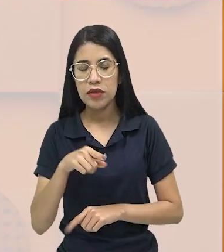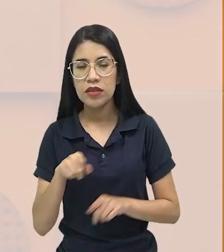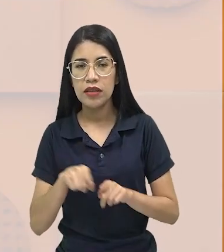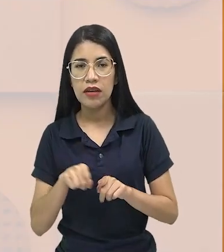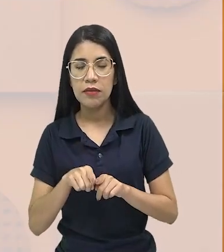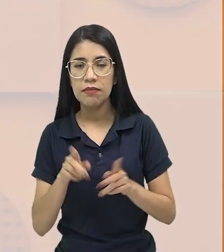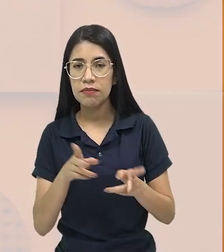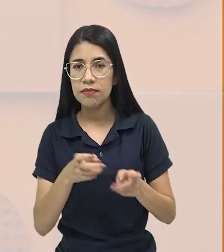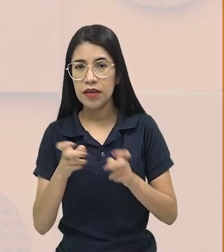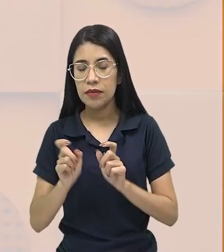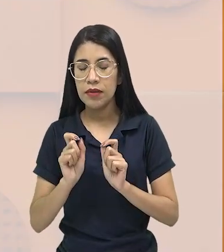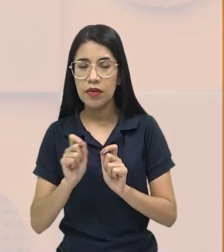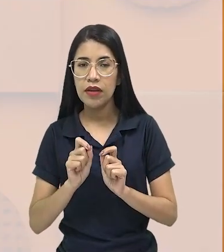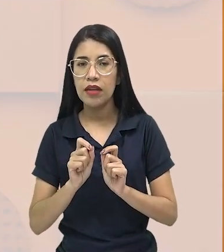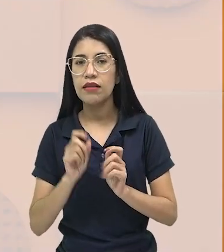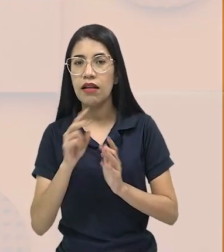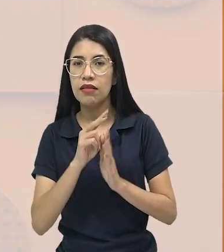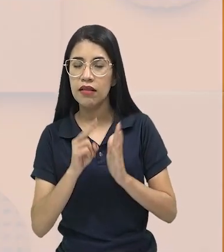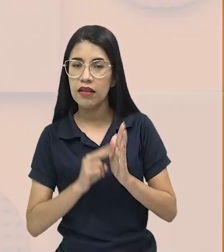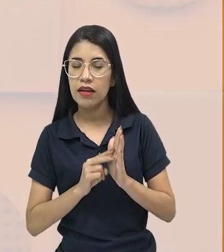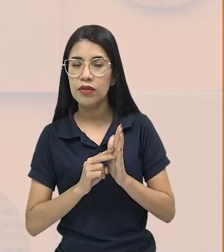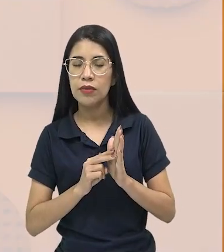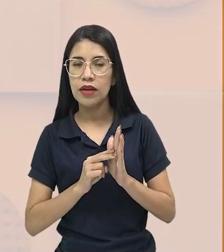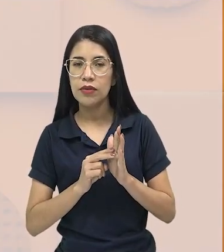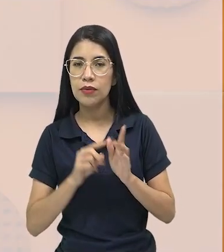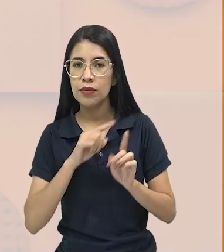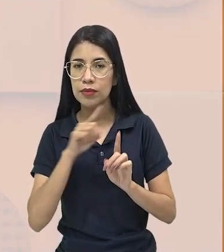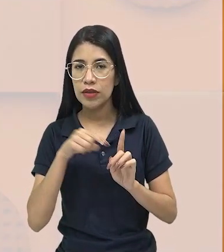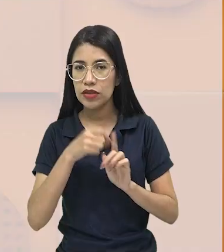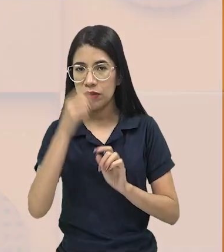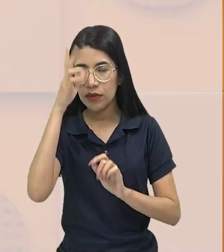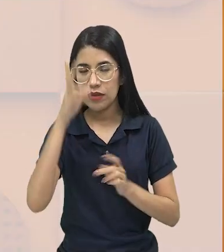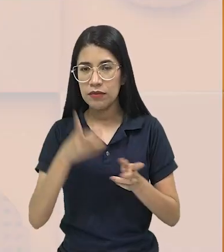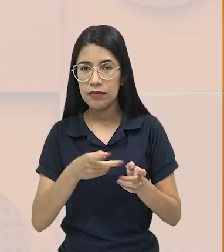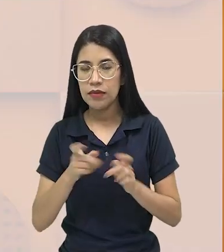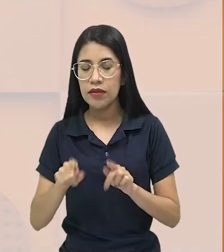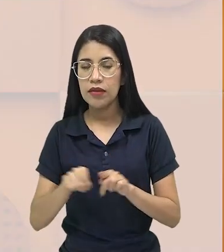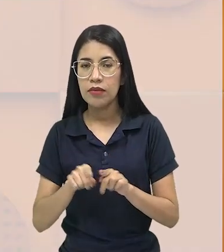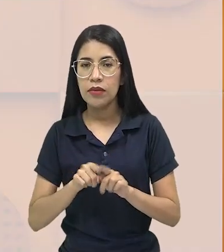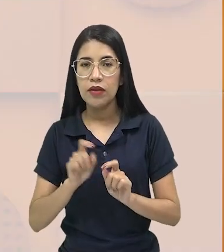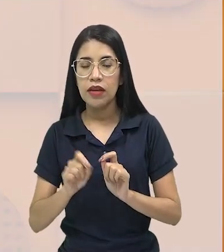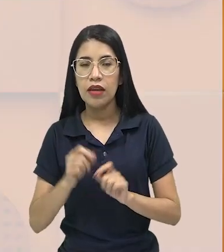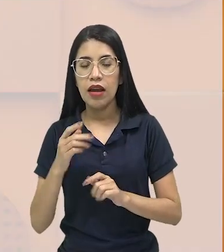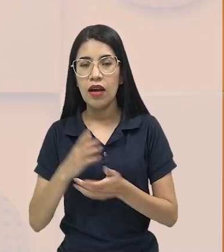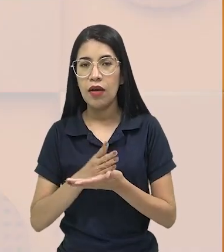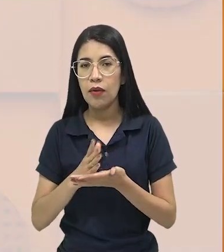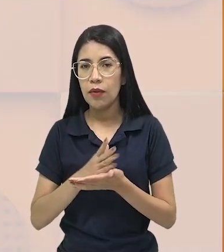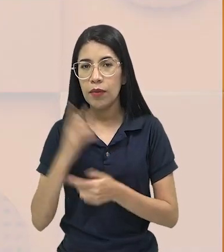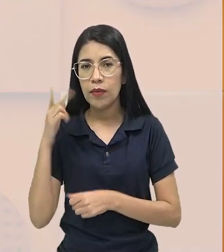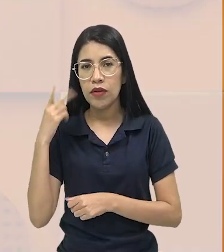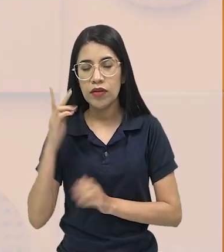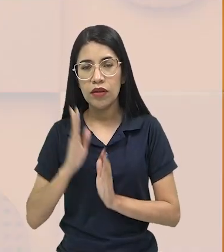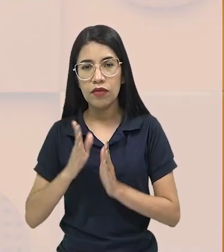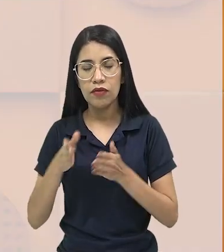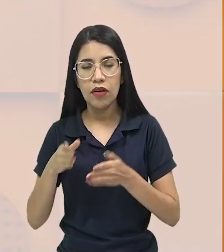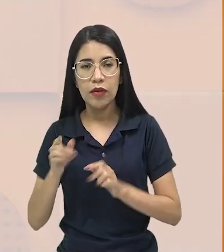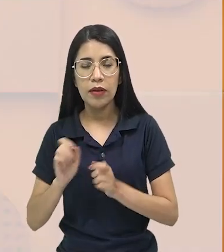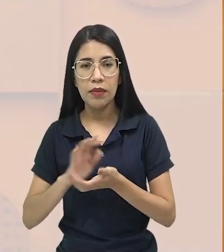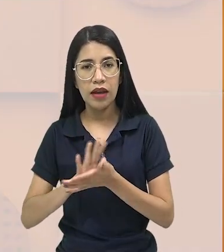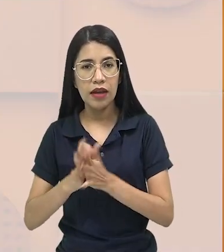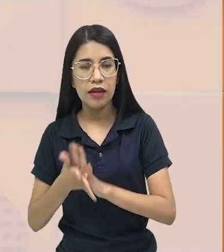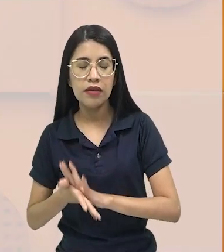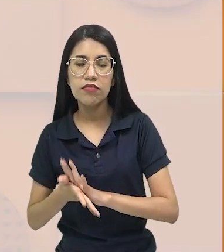também percebeu pela leitura desses mesmos itens, a gente vai ver que muitas vezes essas políticas são voltadas para o extermínio, para